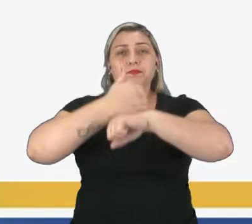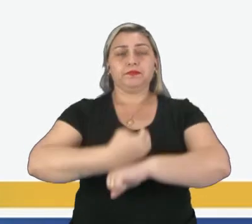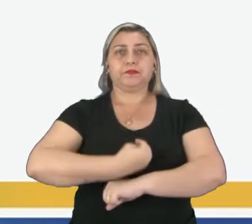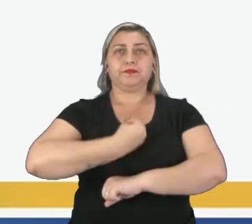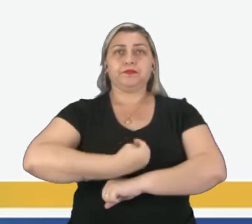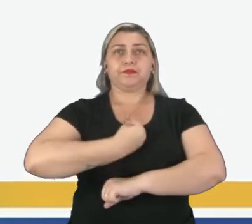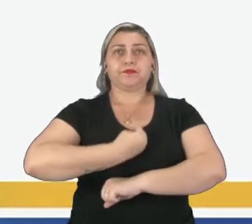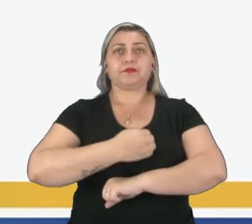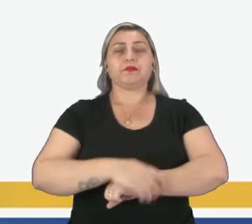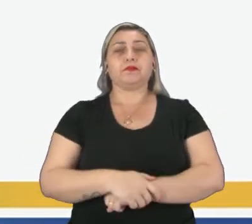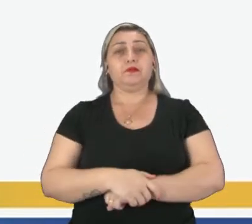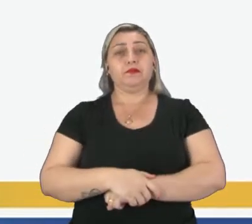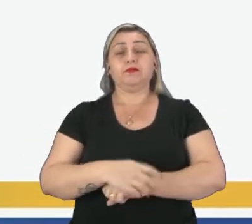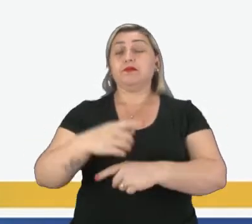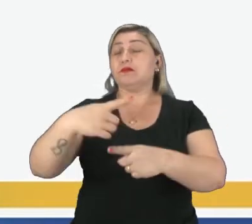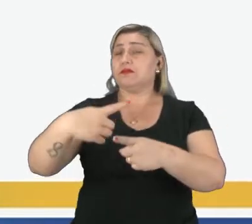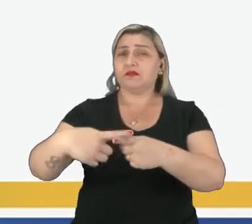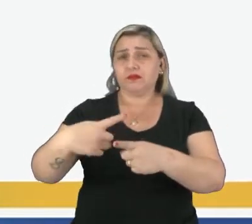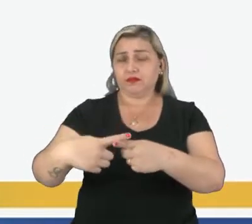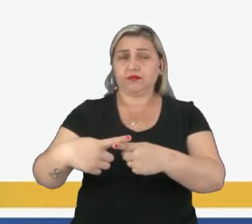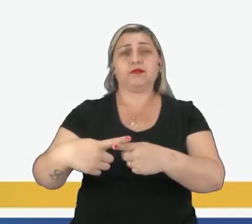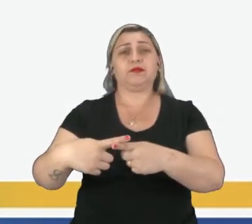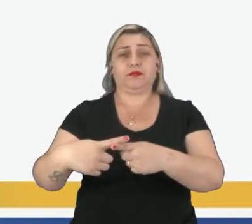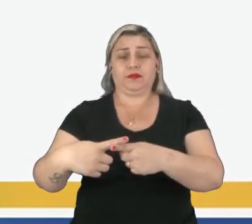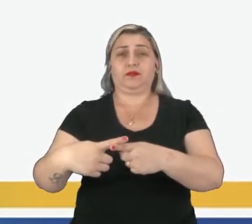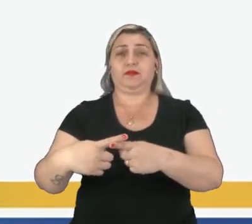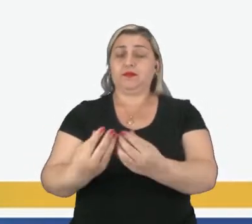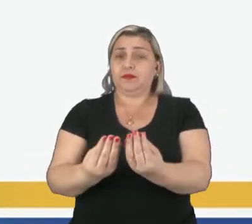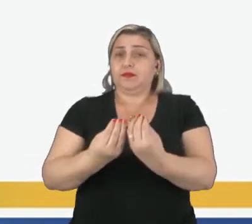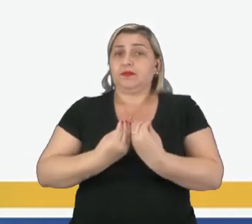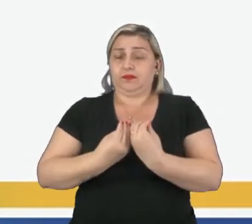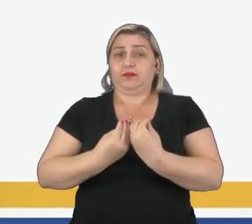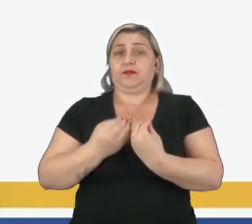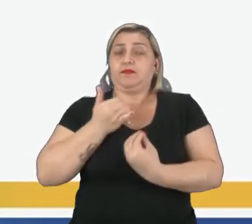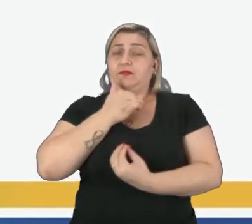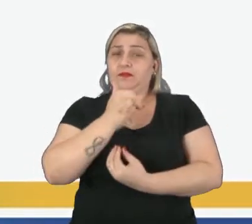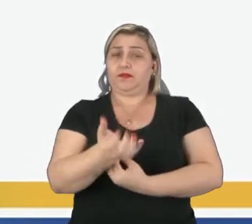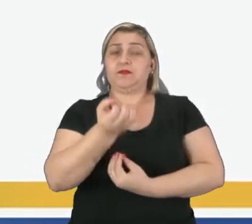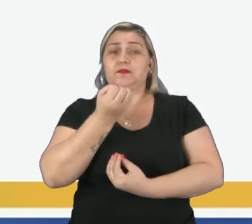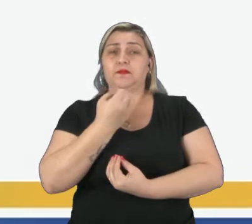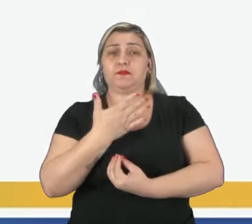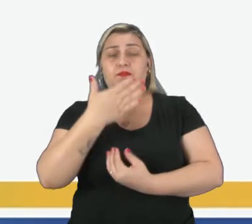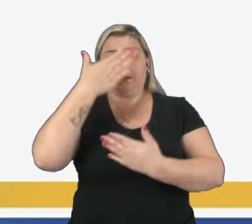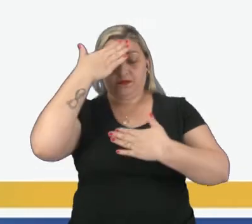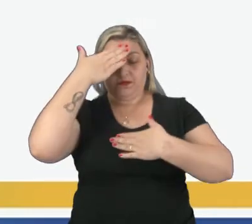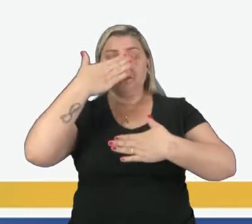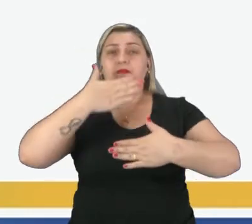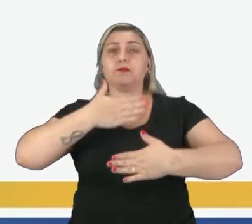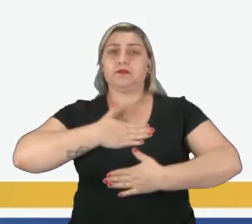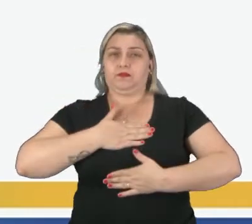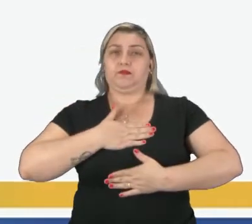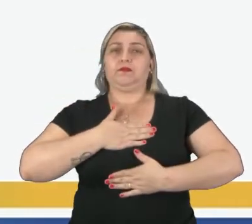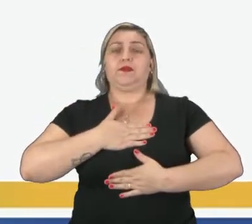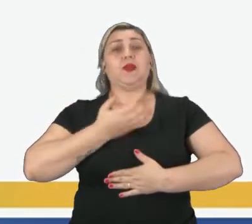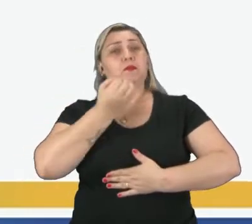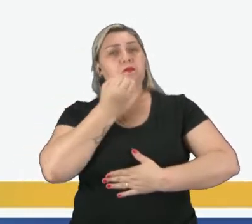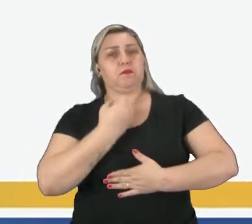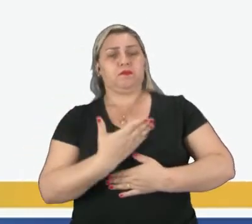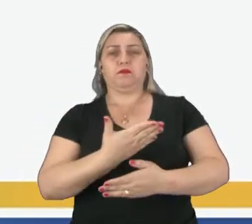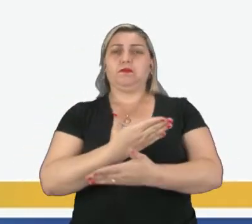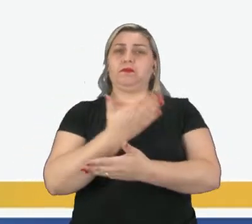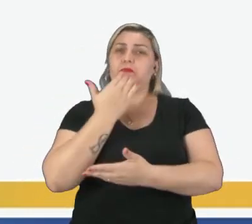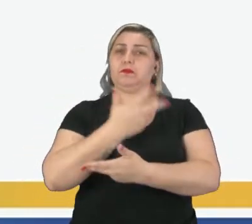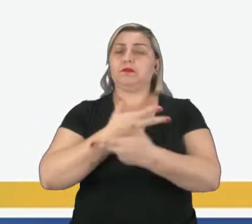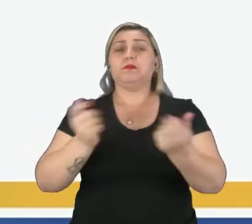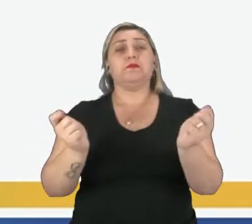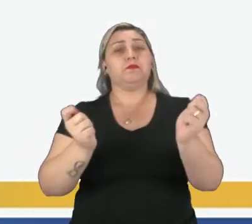vida. Isso porque, além de fornecer energia e bem-estar geral, através de uma boa